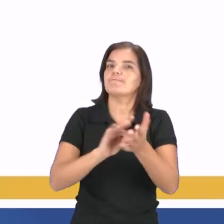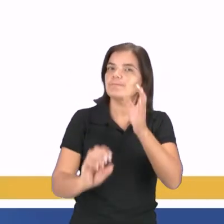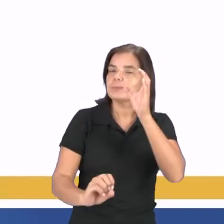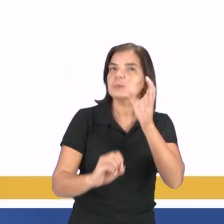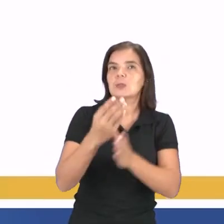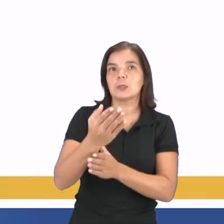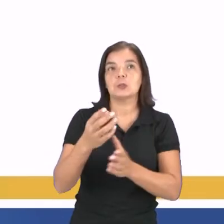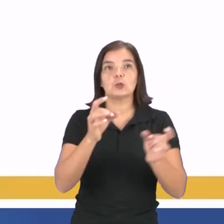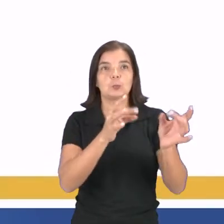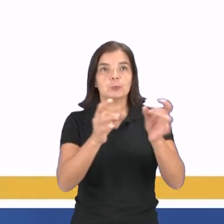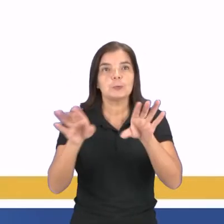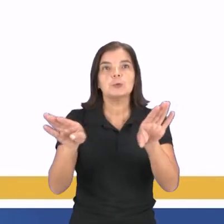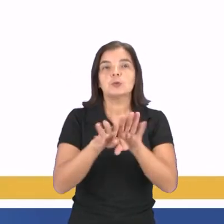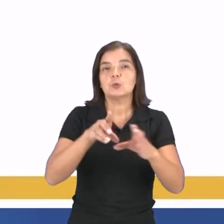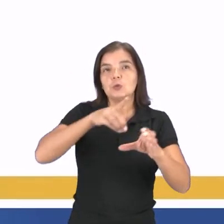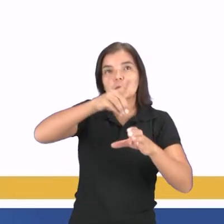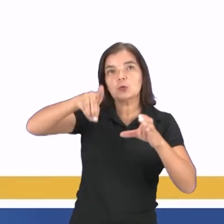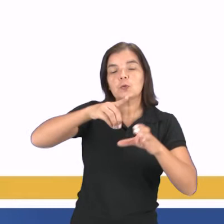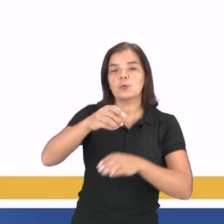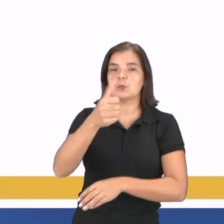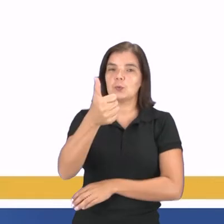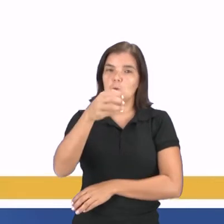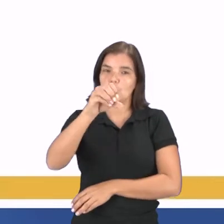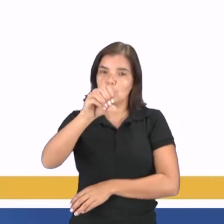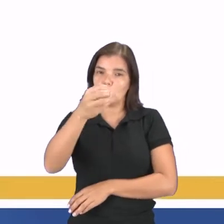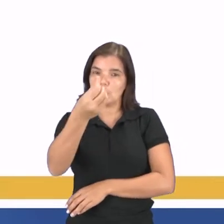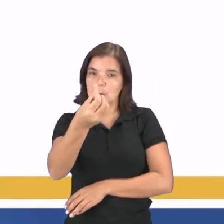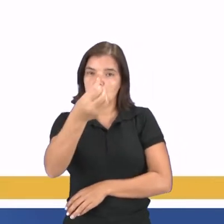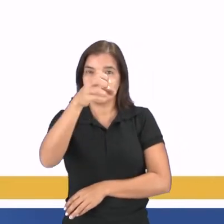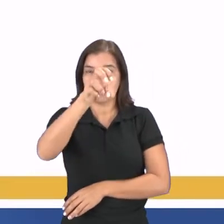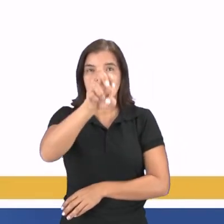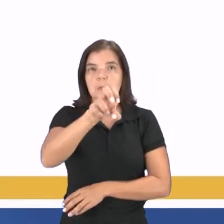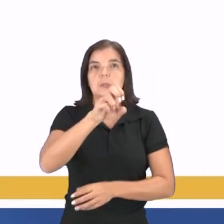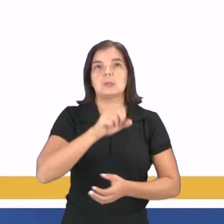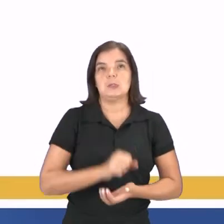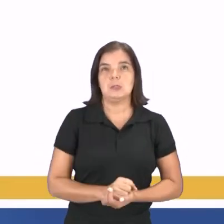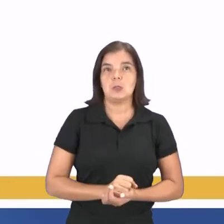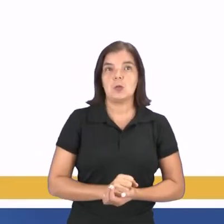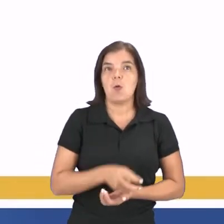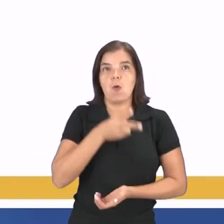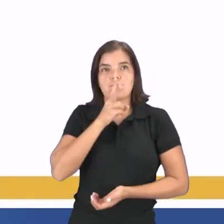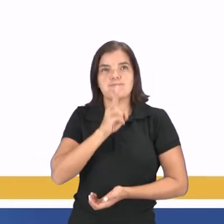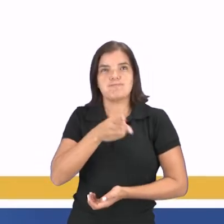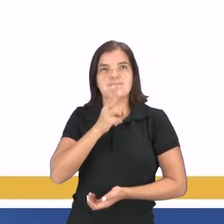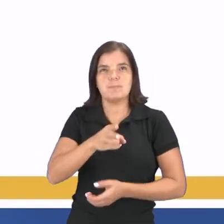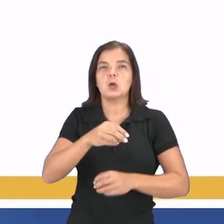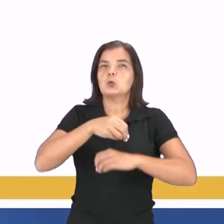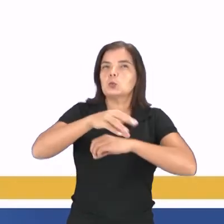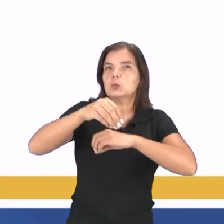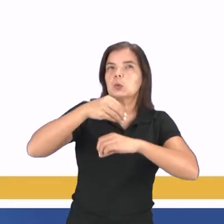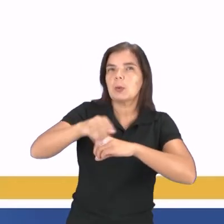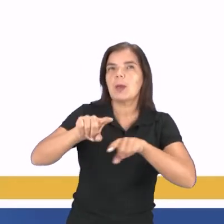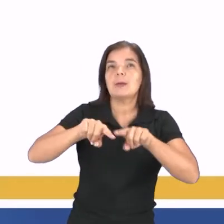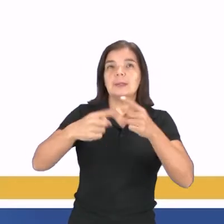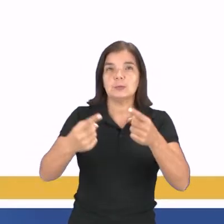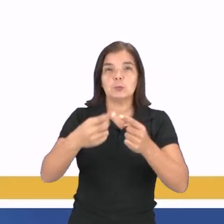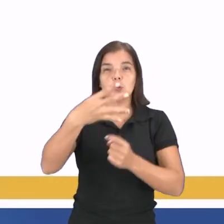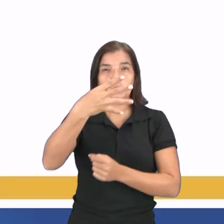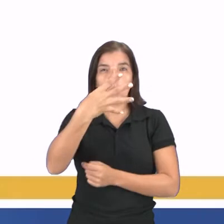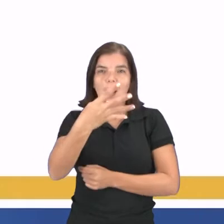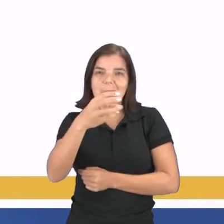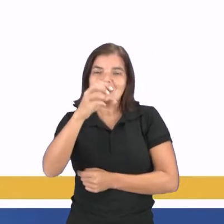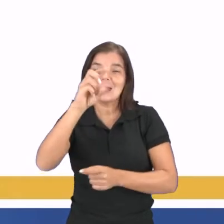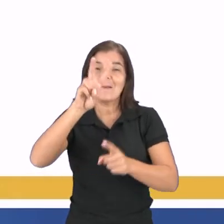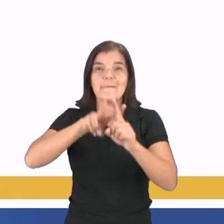dados oficiais sobre o mercado nacional de discos datam de 1965, quando o mesmo foi dimensionado como